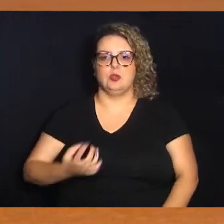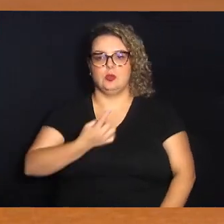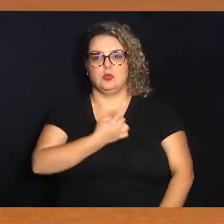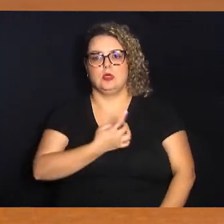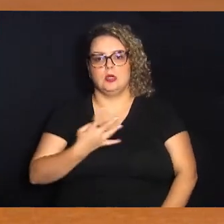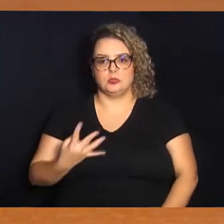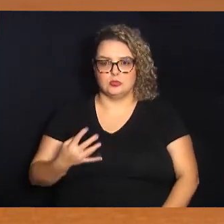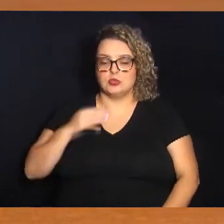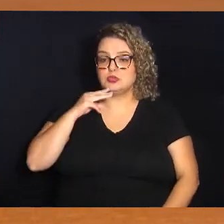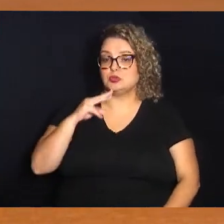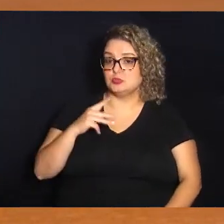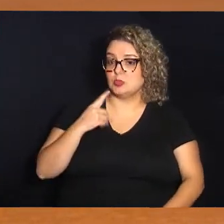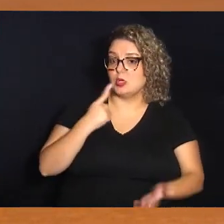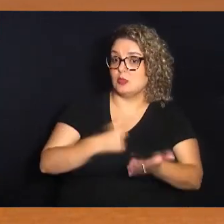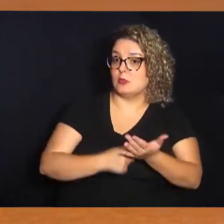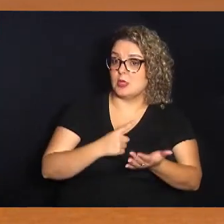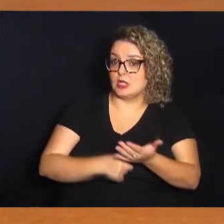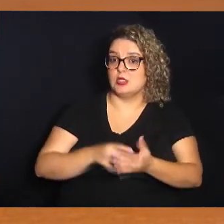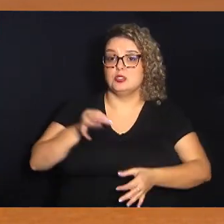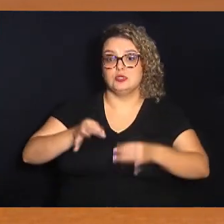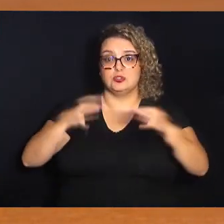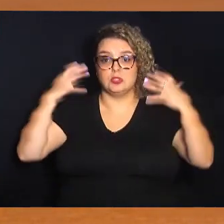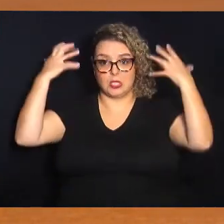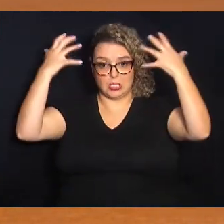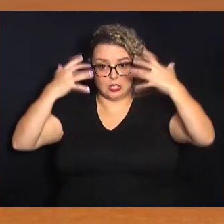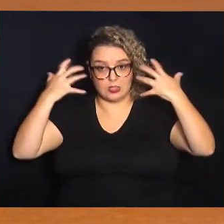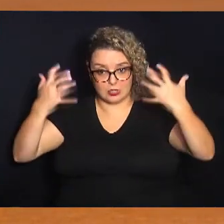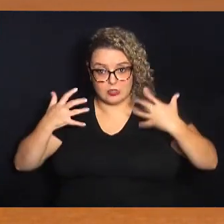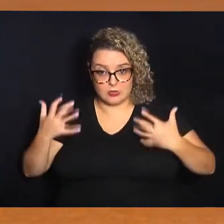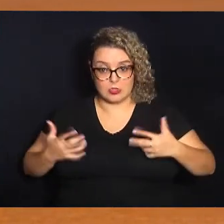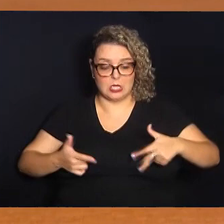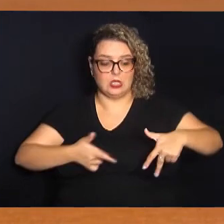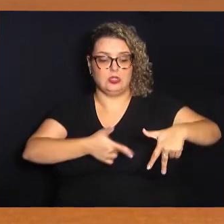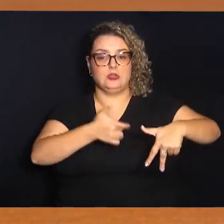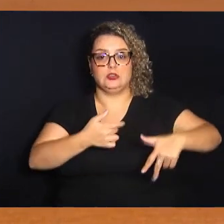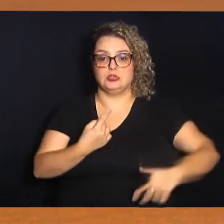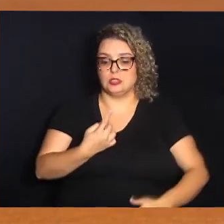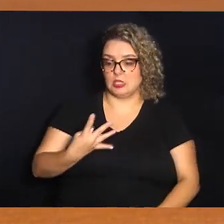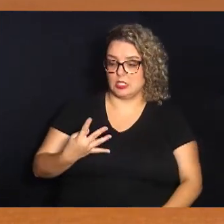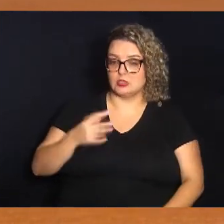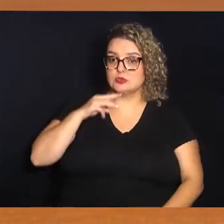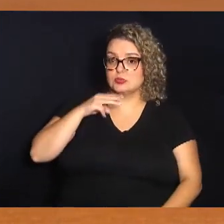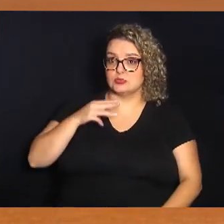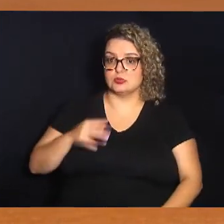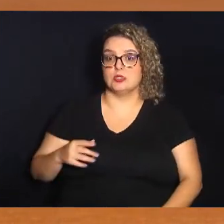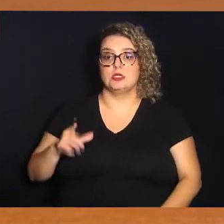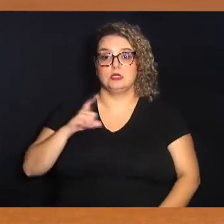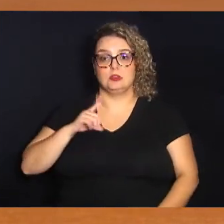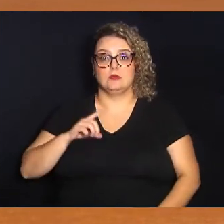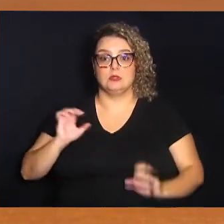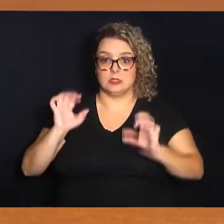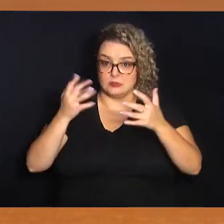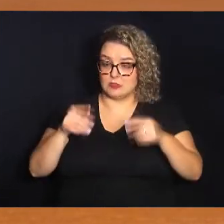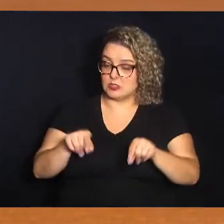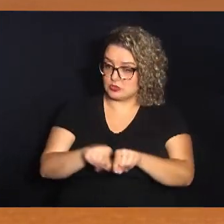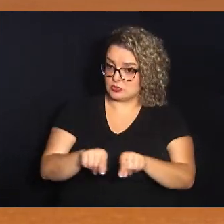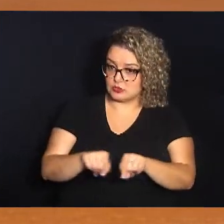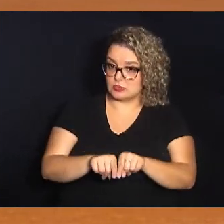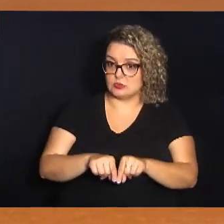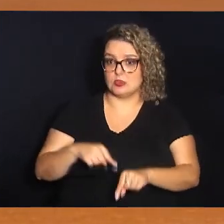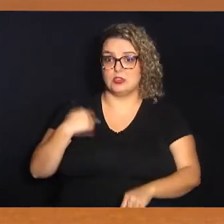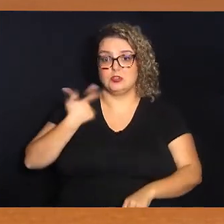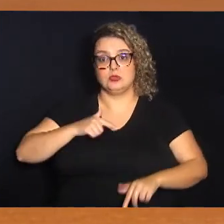14 de Março é o dia que nós marcamos aí a justiça por Mariele Mariele foi assassinada no dia 14 de Março Então nós vamos ter